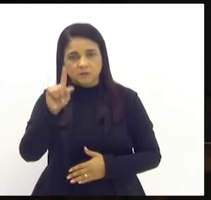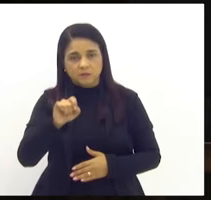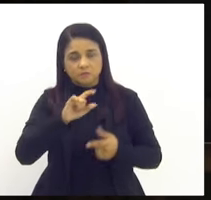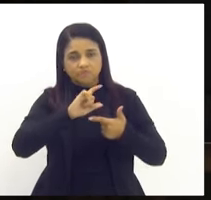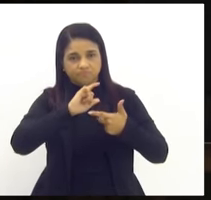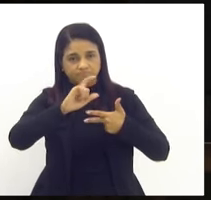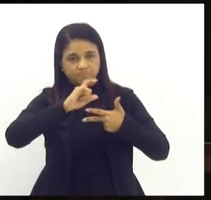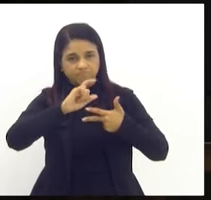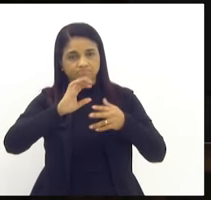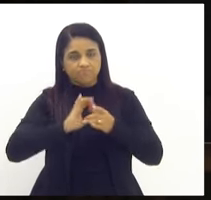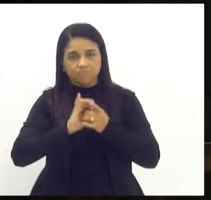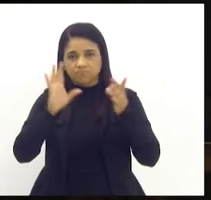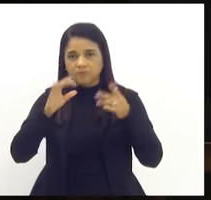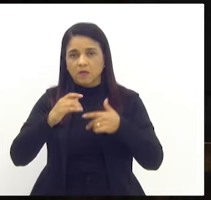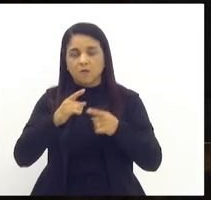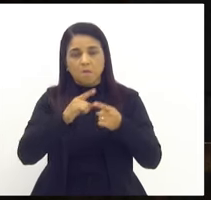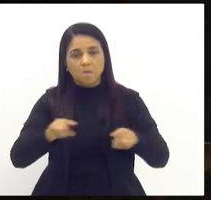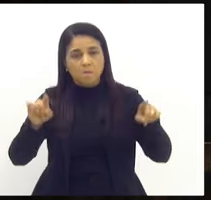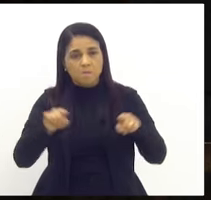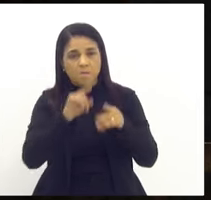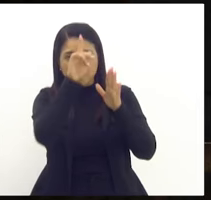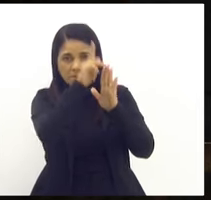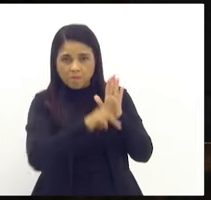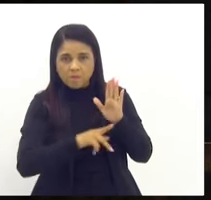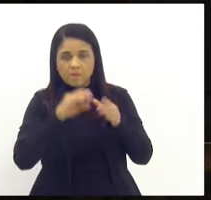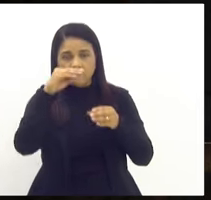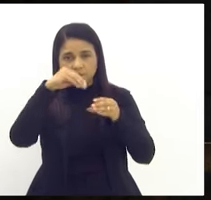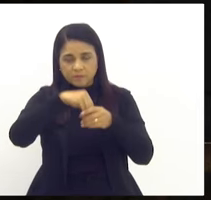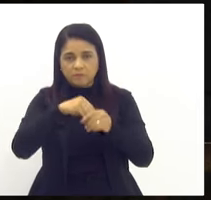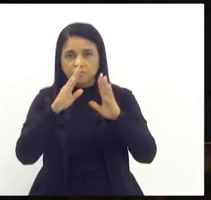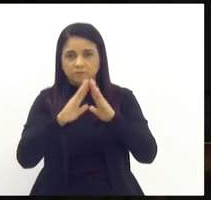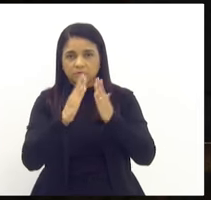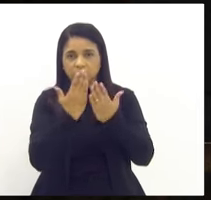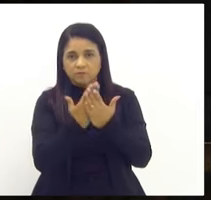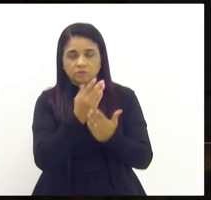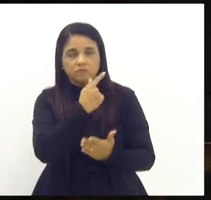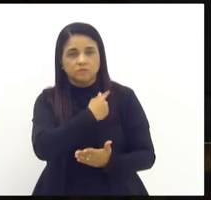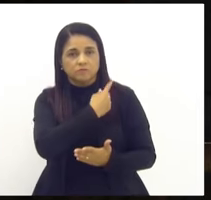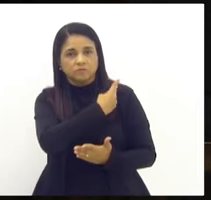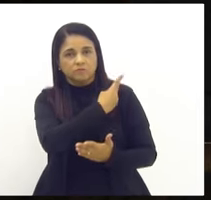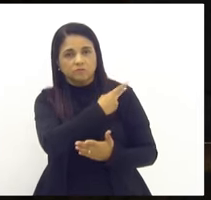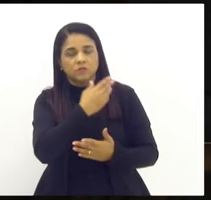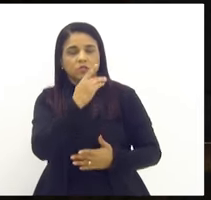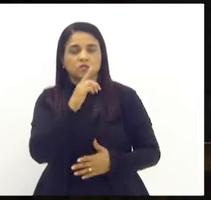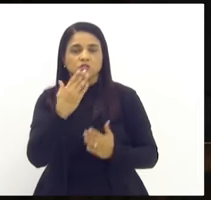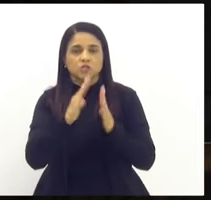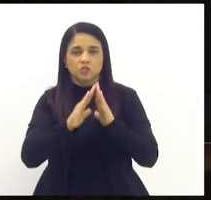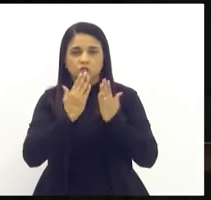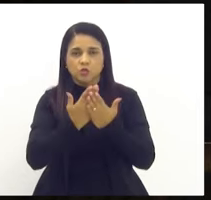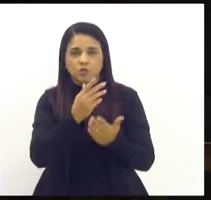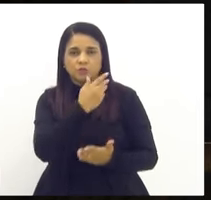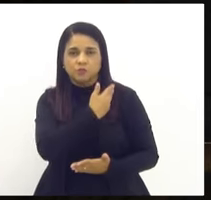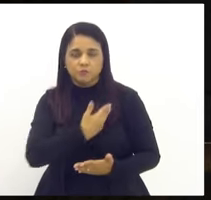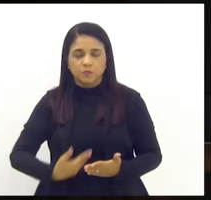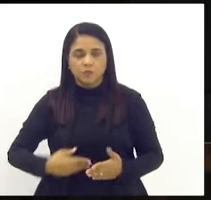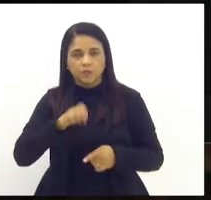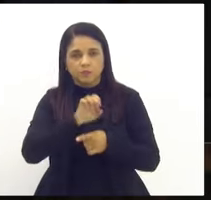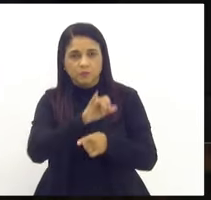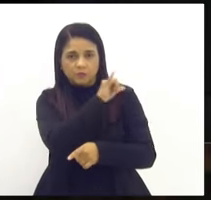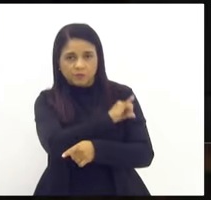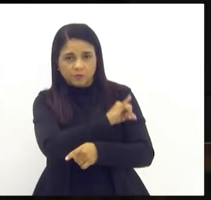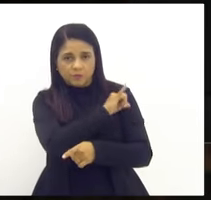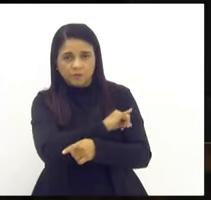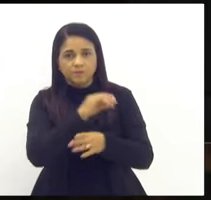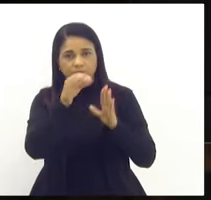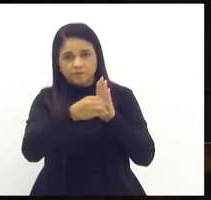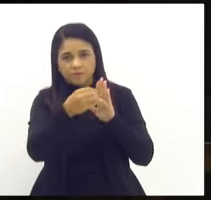depor programa música na escola para alunos do ensino médio das escolas públicas do Estado do Rio de Janeiro pendendo de